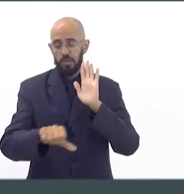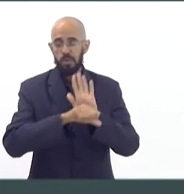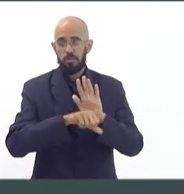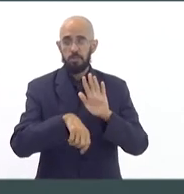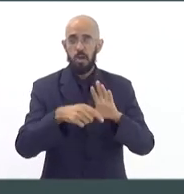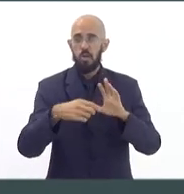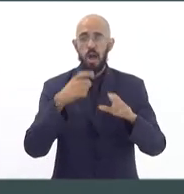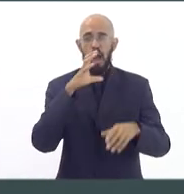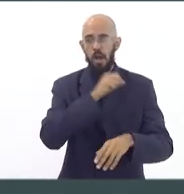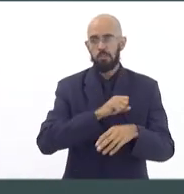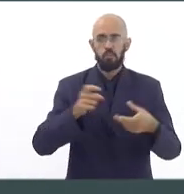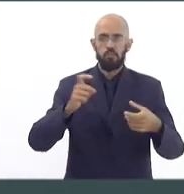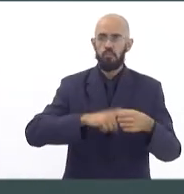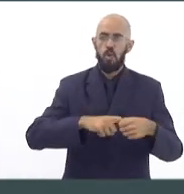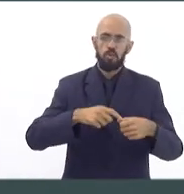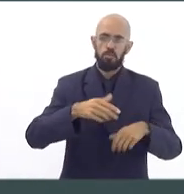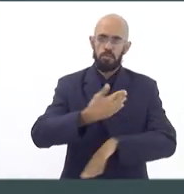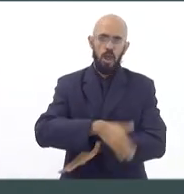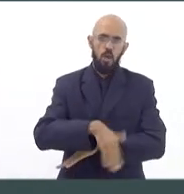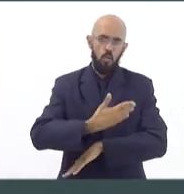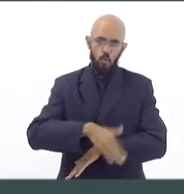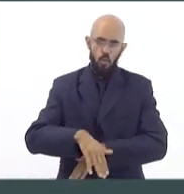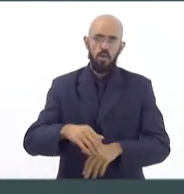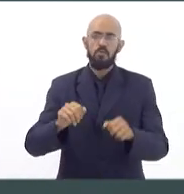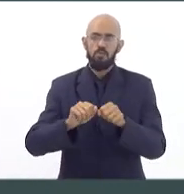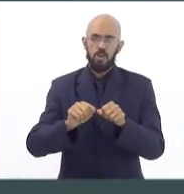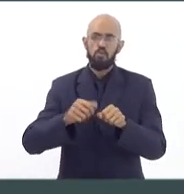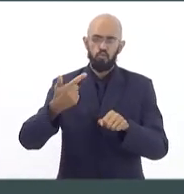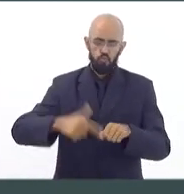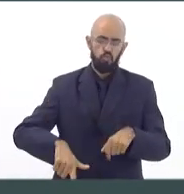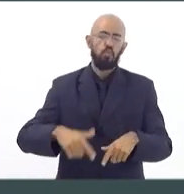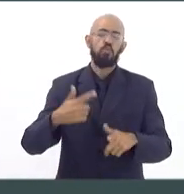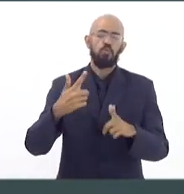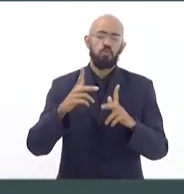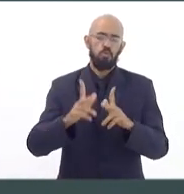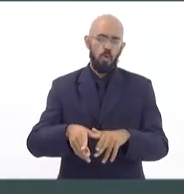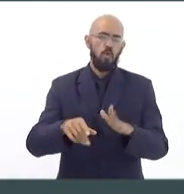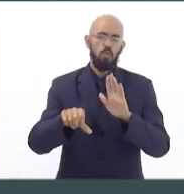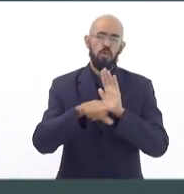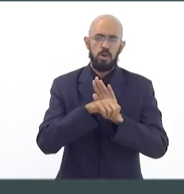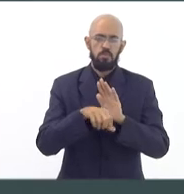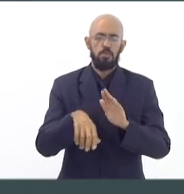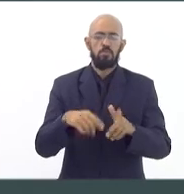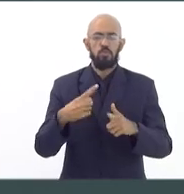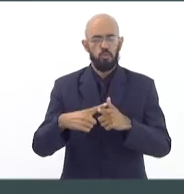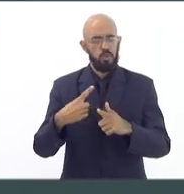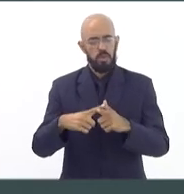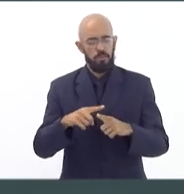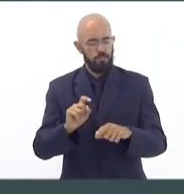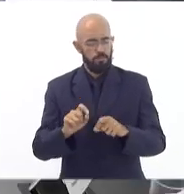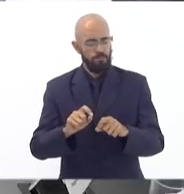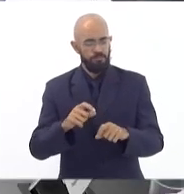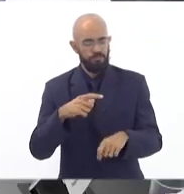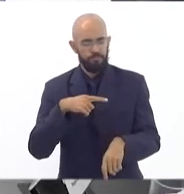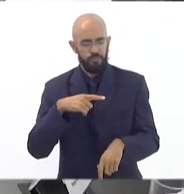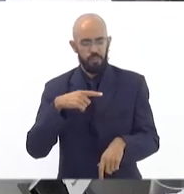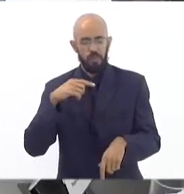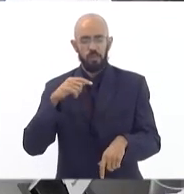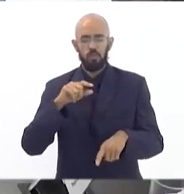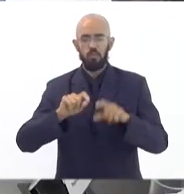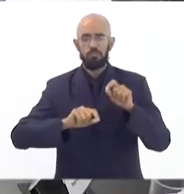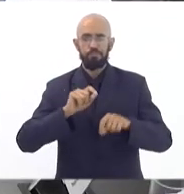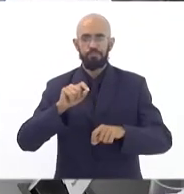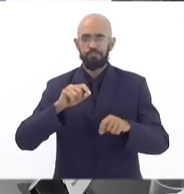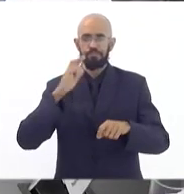voltando a ter limpeza Geral do aumento das práticas criminosas é porque a né o entendimento que